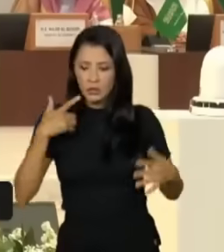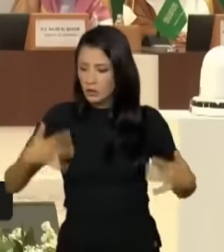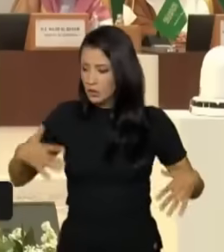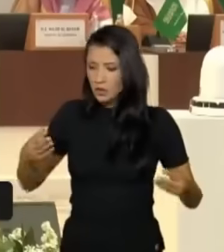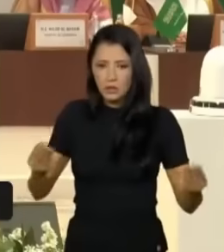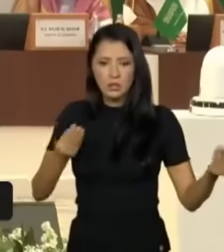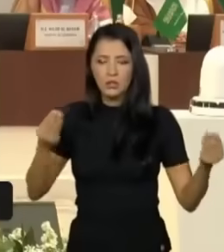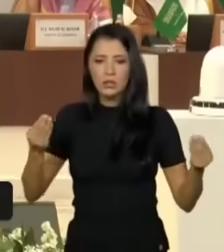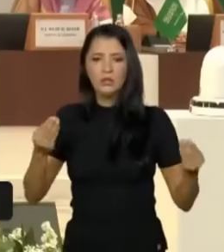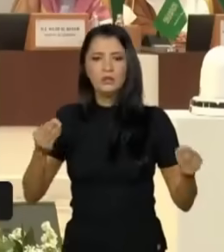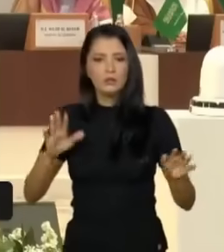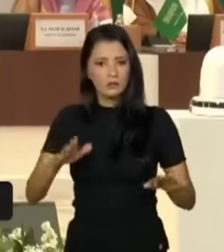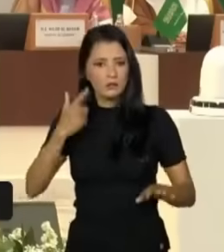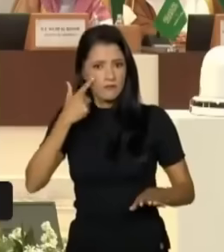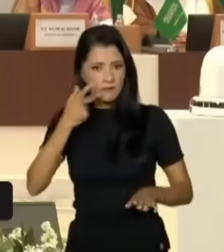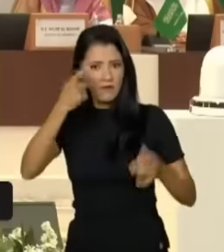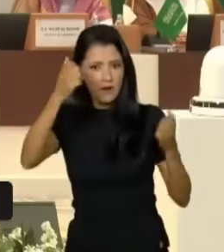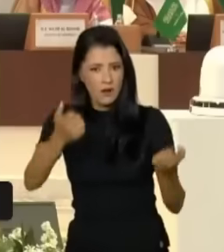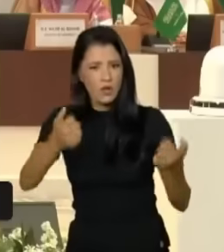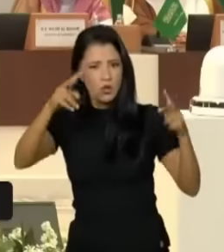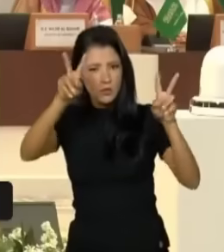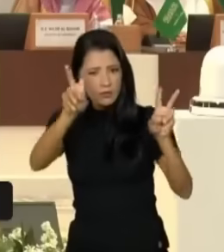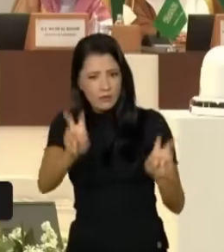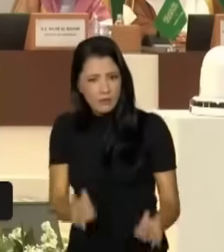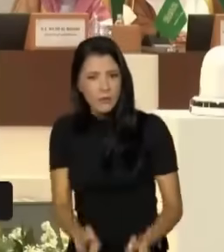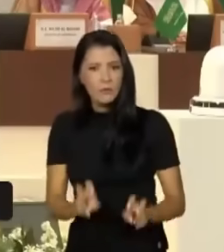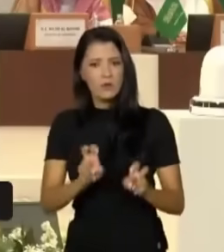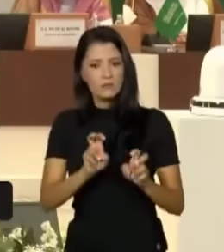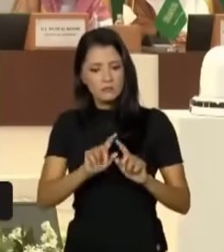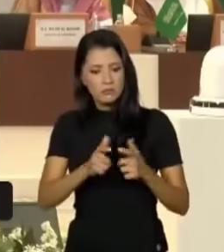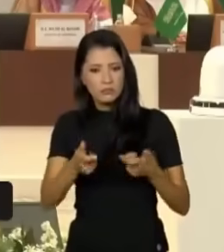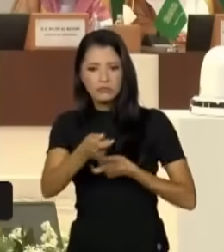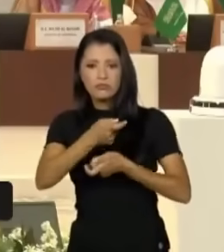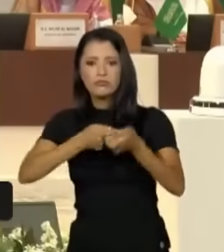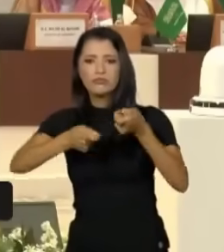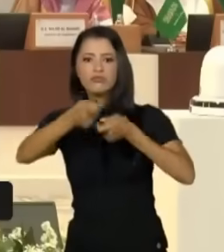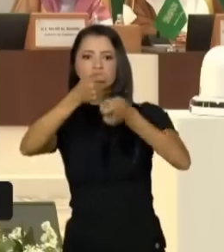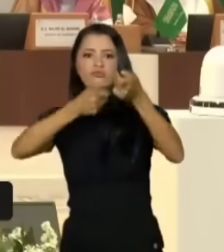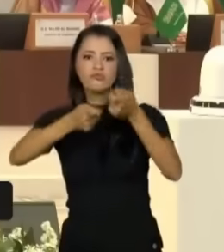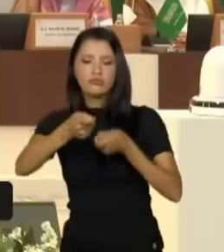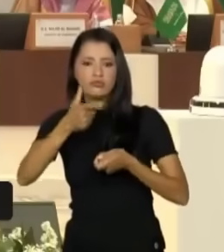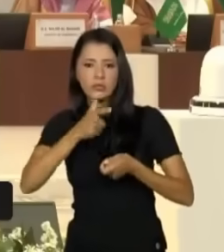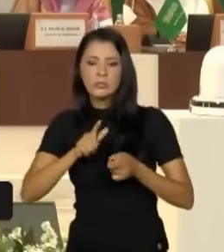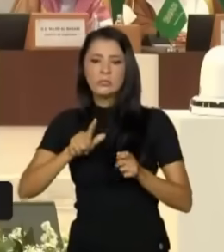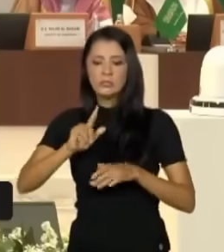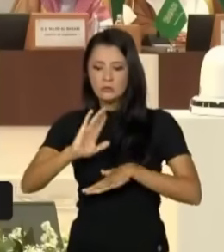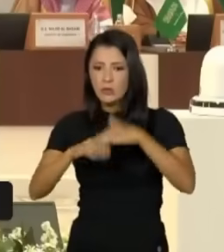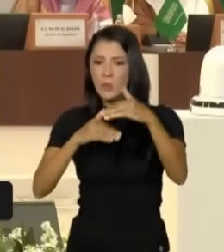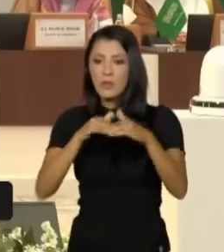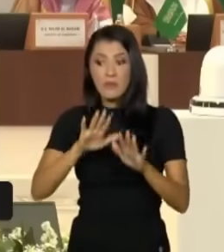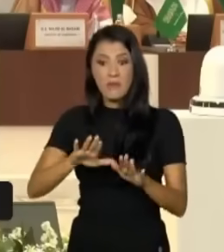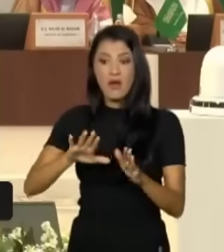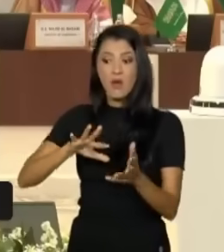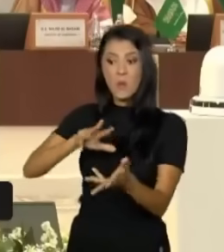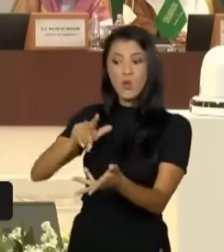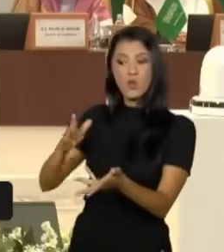Nós estamos falando de crescimento econômico e desenvolvimento quando a parte do mundo fala em guerra.